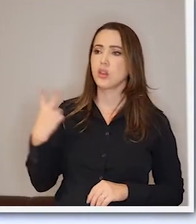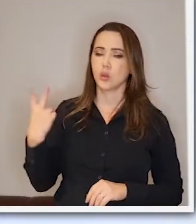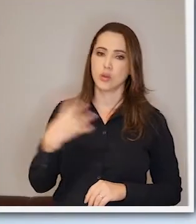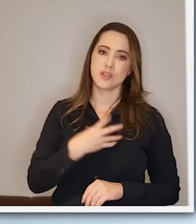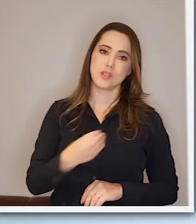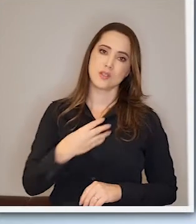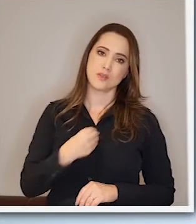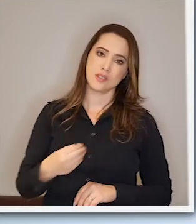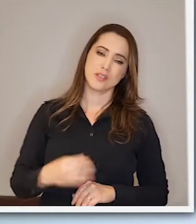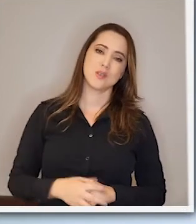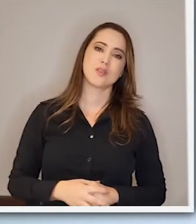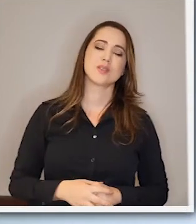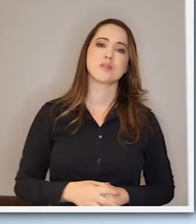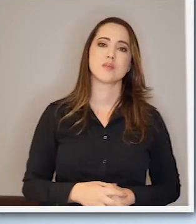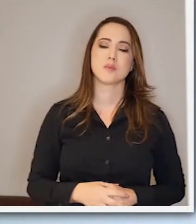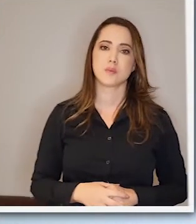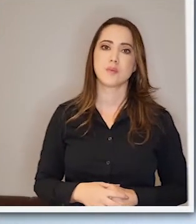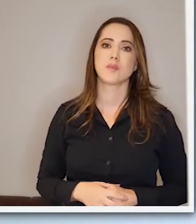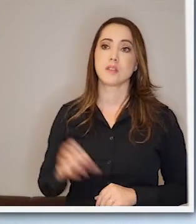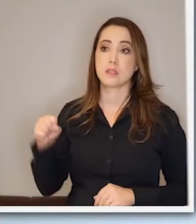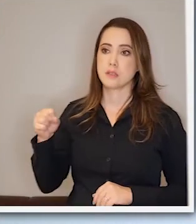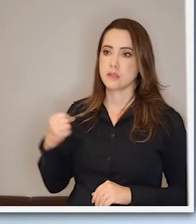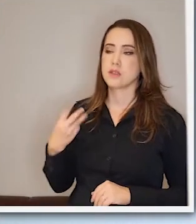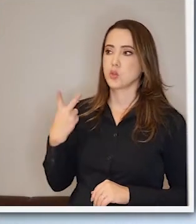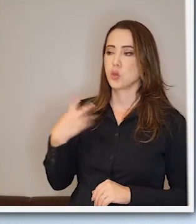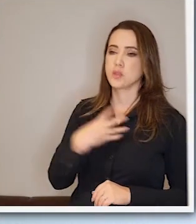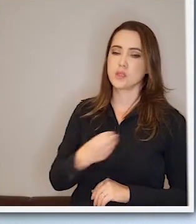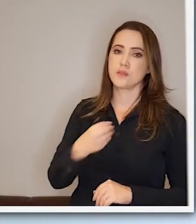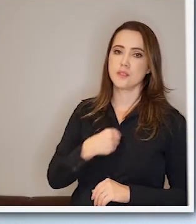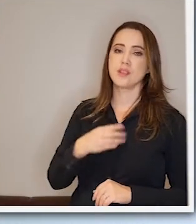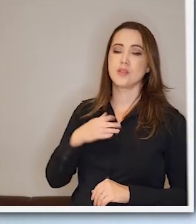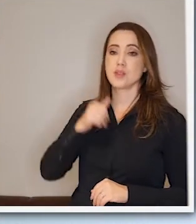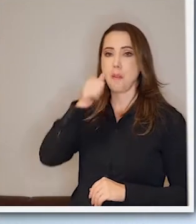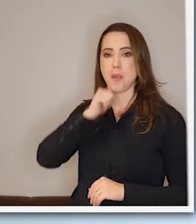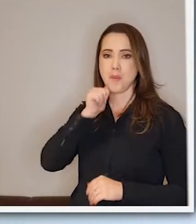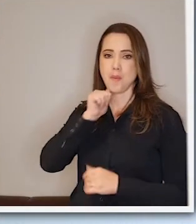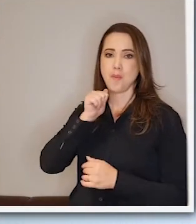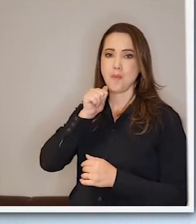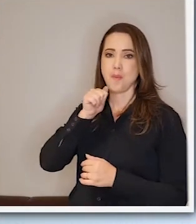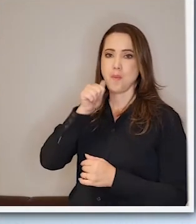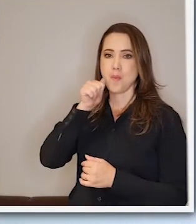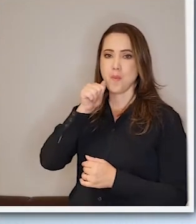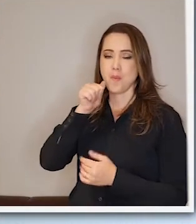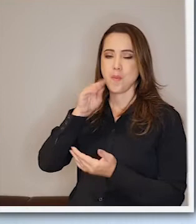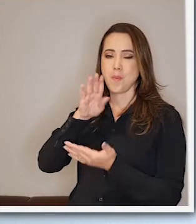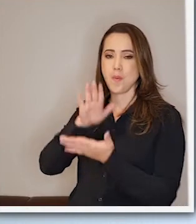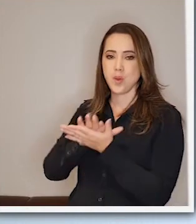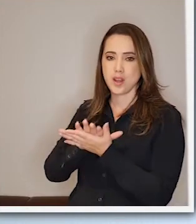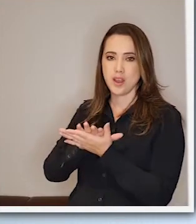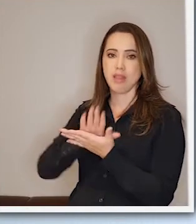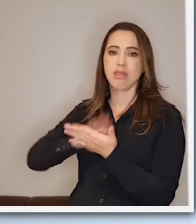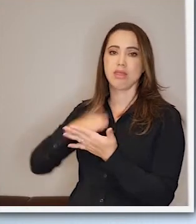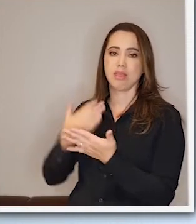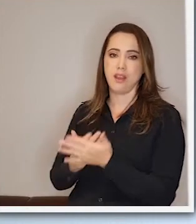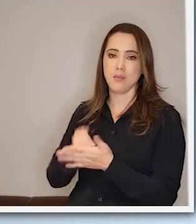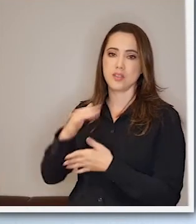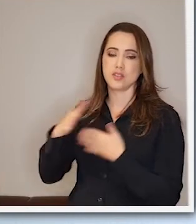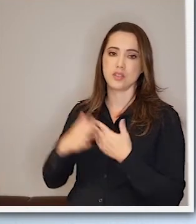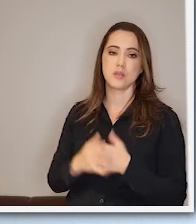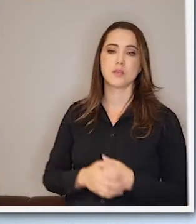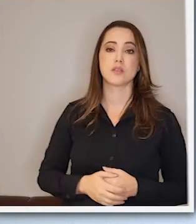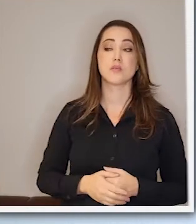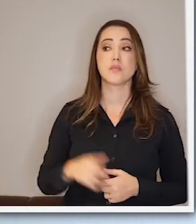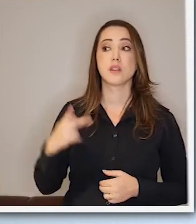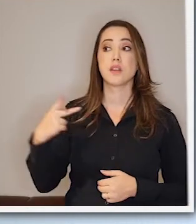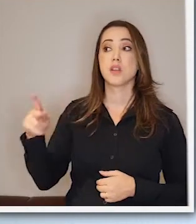de filhos. A Bela tem 9 anos, a Heitor tem 4, e minha esposa, a Elisângela, também intérprete de Libras. Que maravilha.